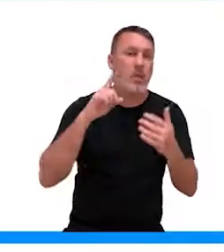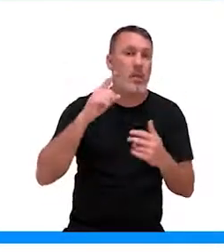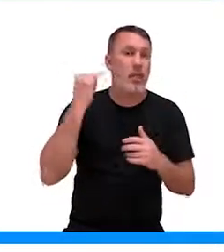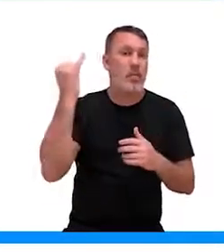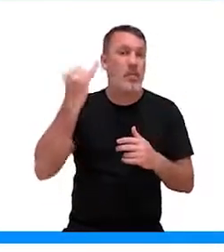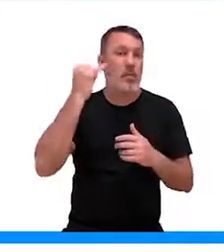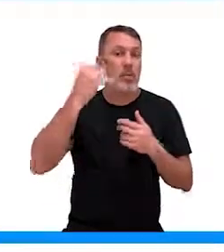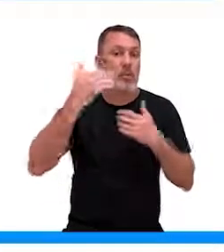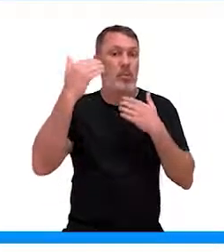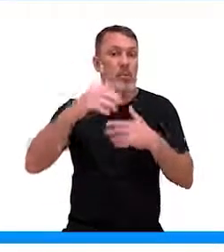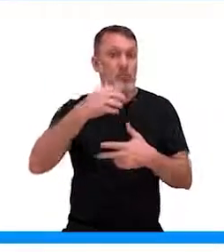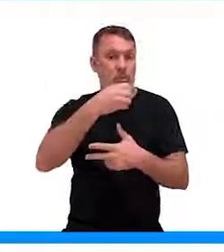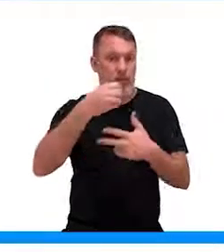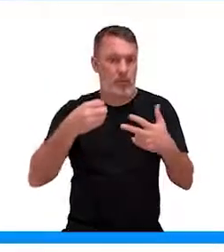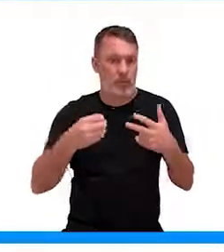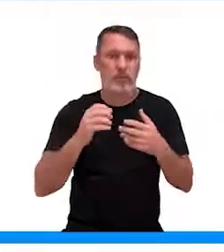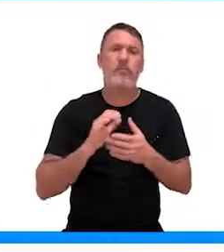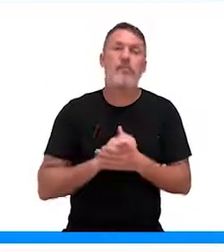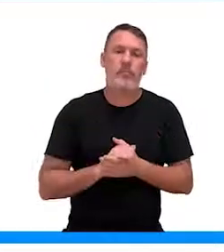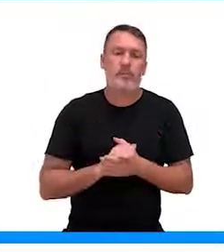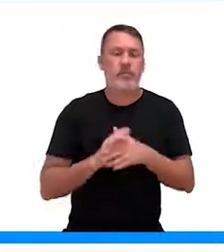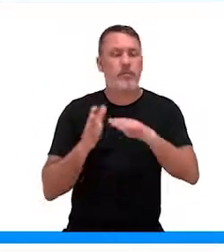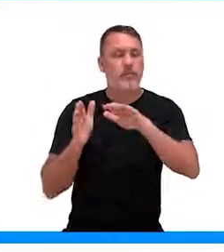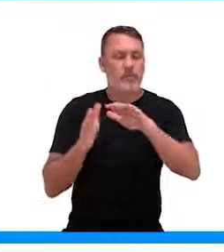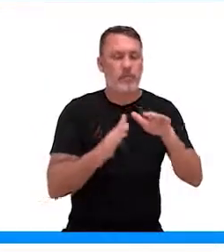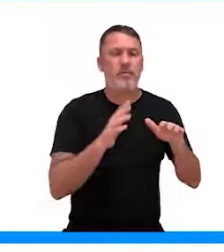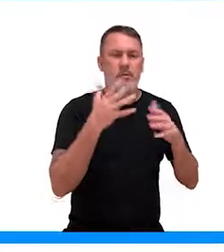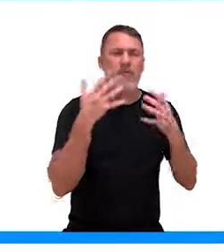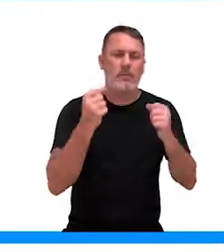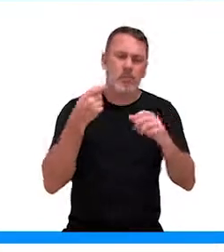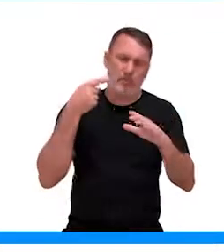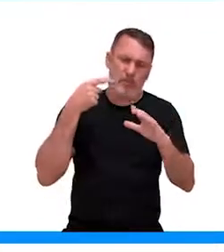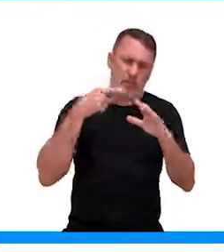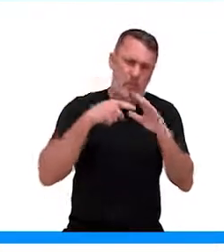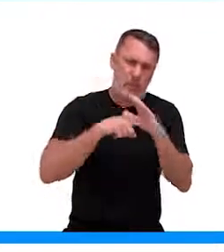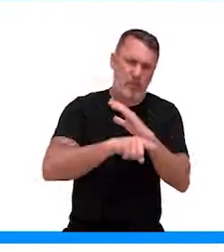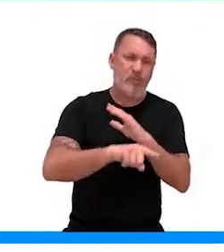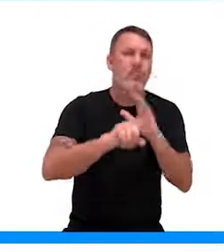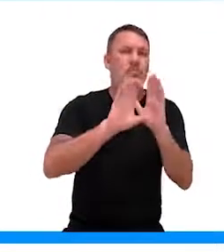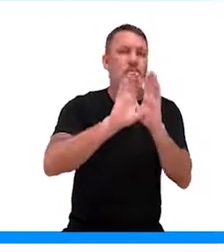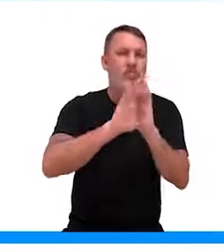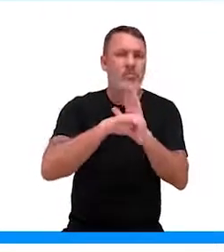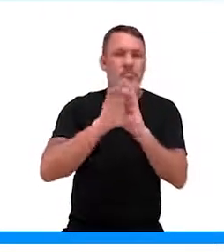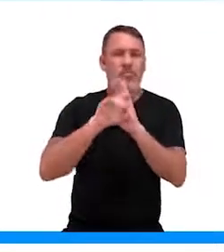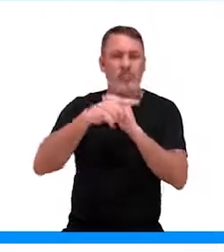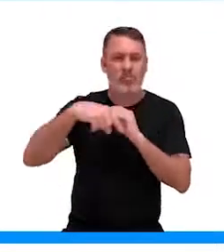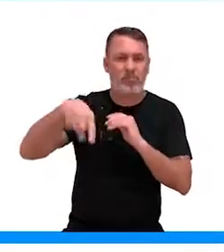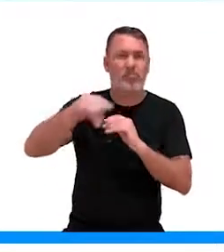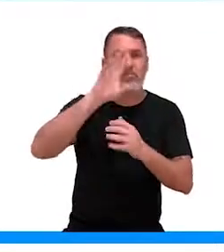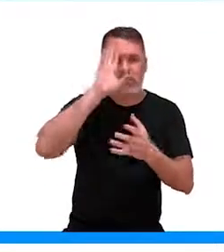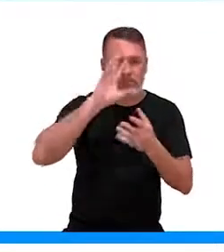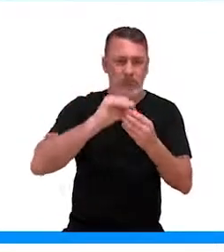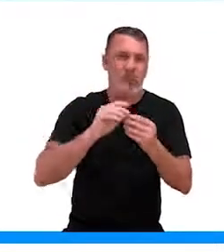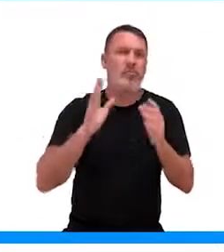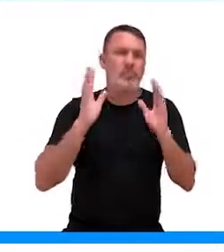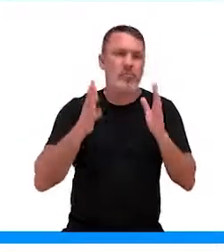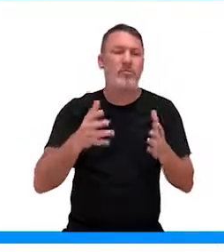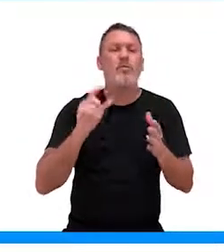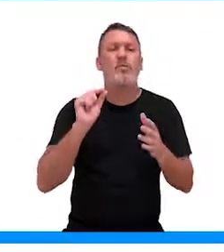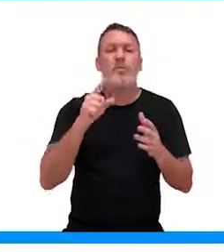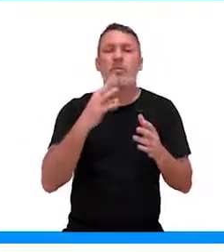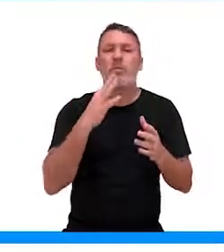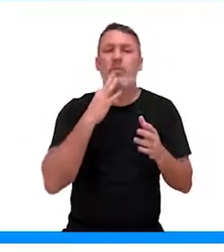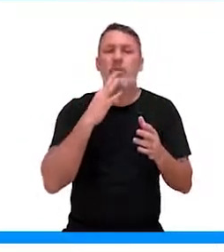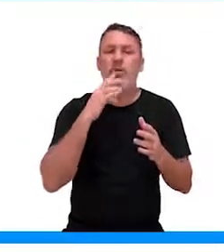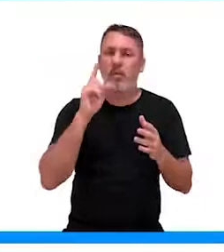prova do Enem. Antes de nos aprofundarmos aqui em alguns conceitos que vocês provavelmente até já conhecem, nós temos que entender aqui o